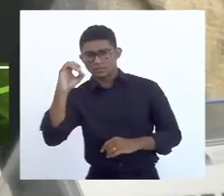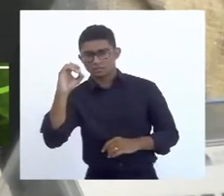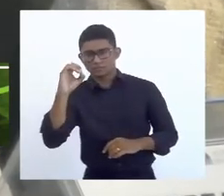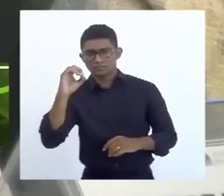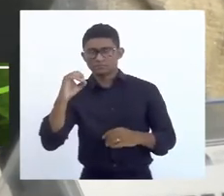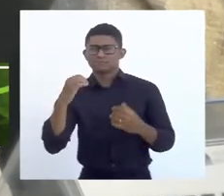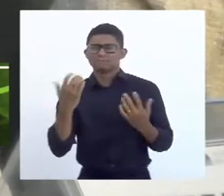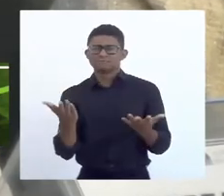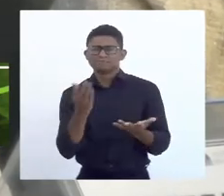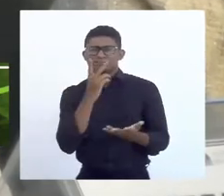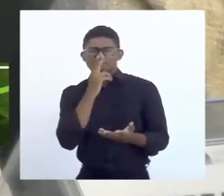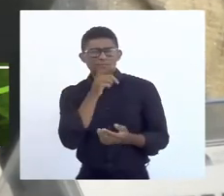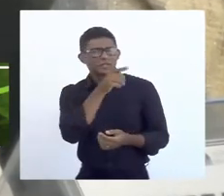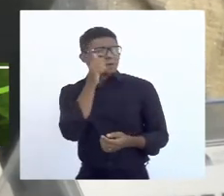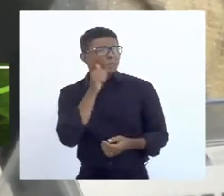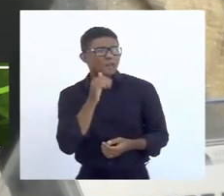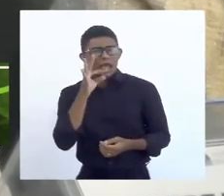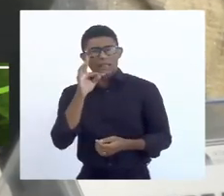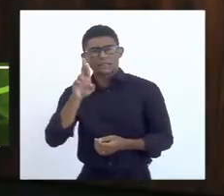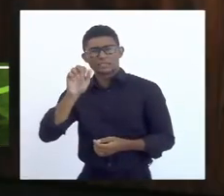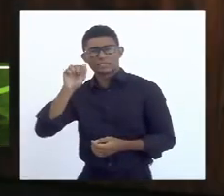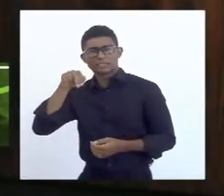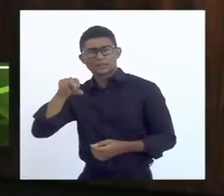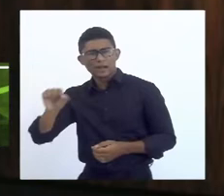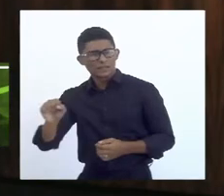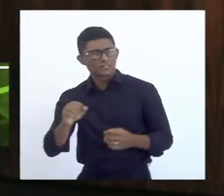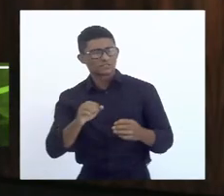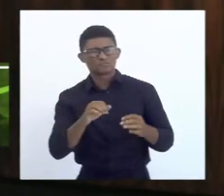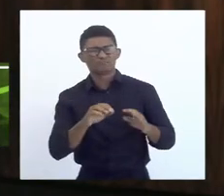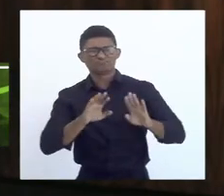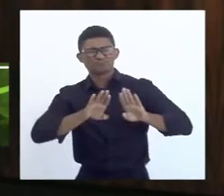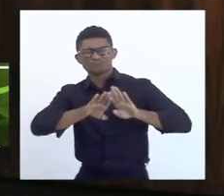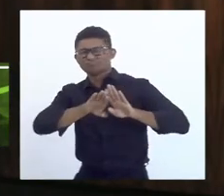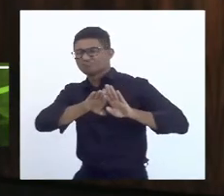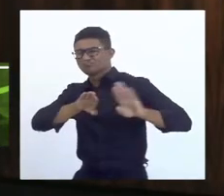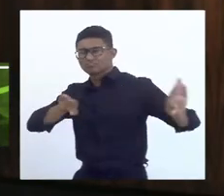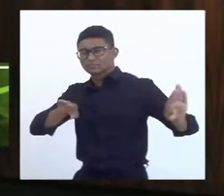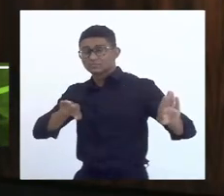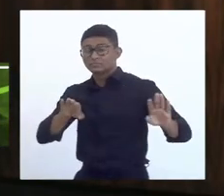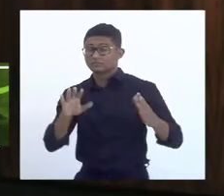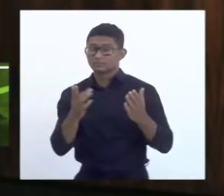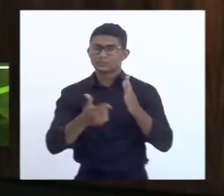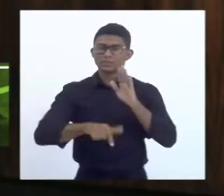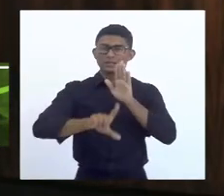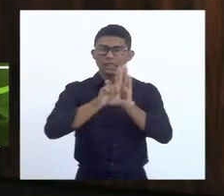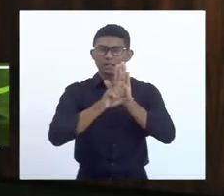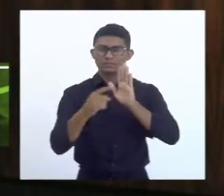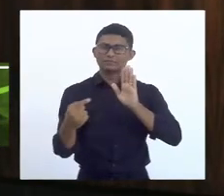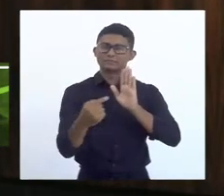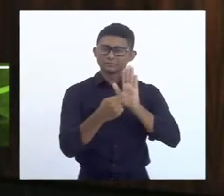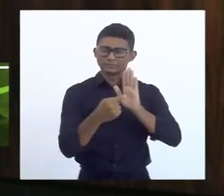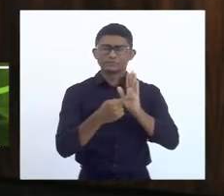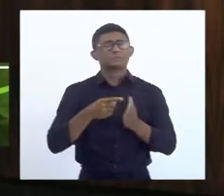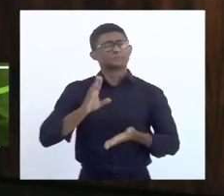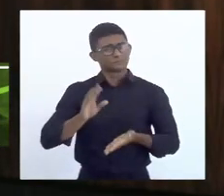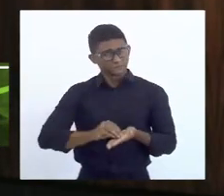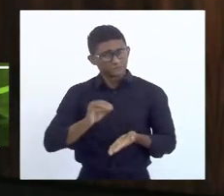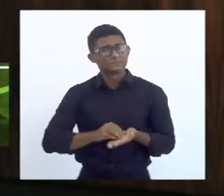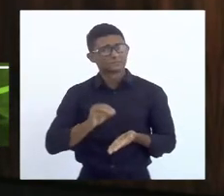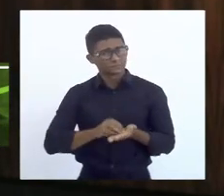uma legislação que ainda não dá conta de todo o processo, de todo o